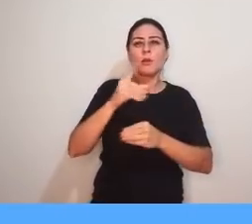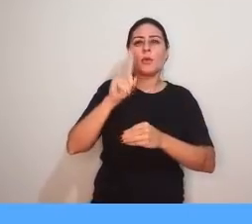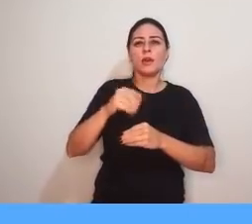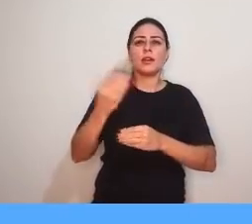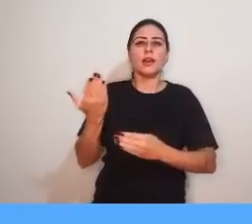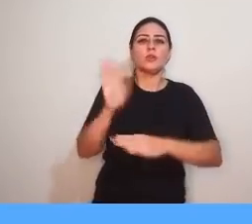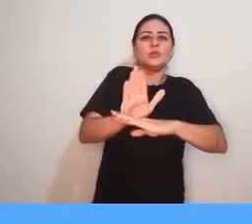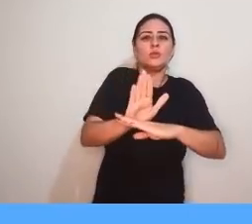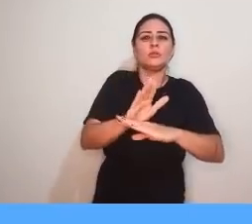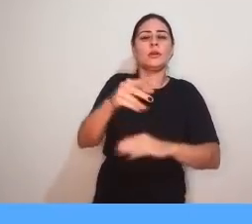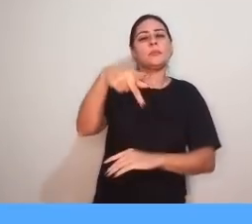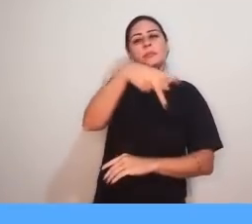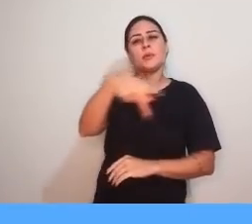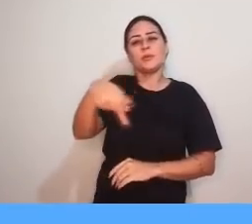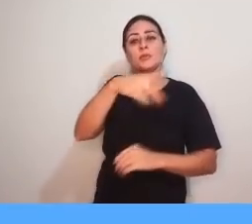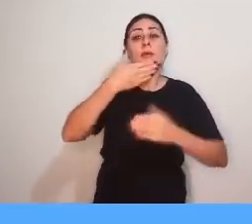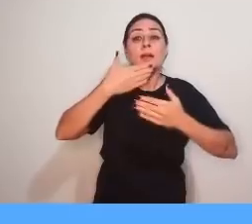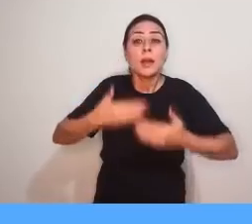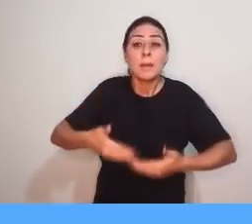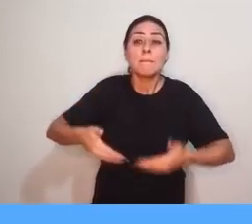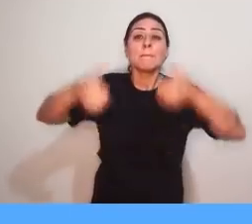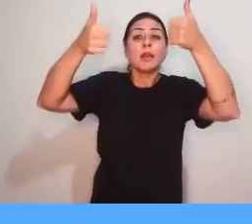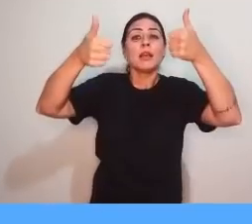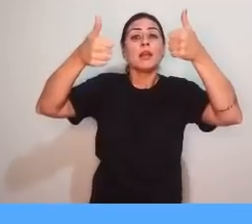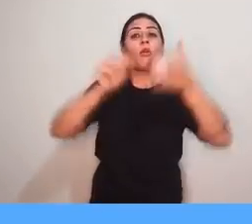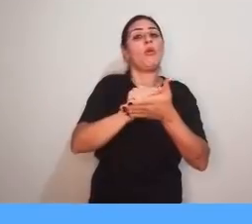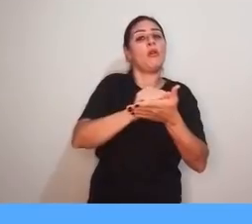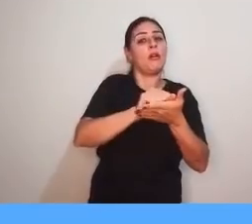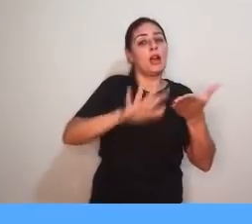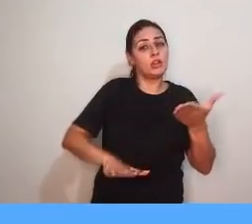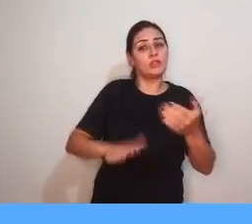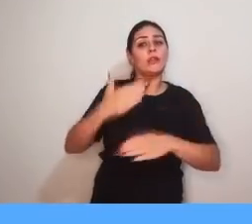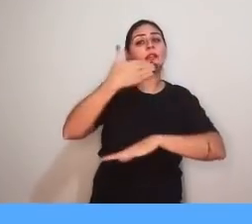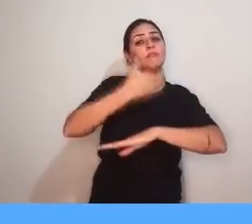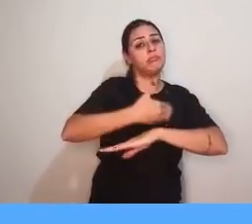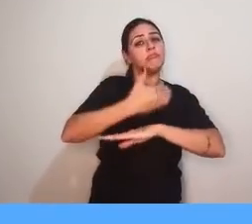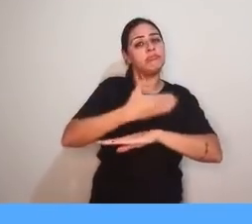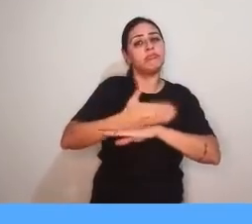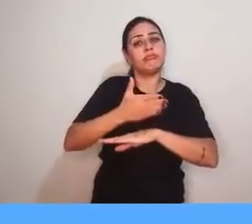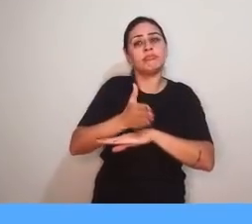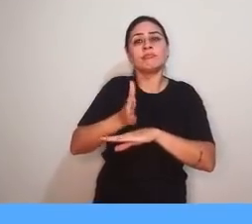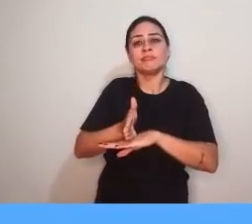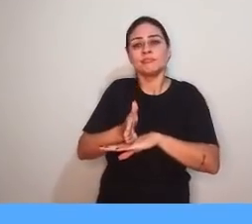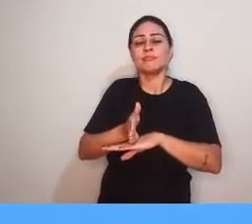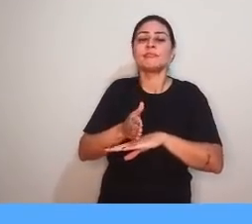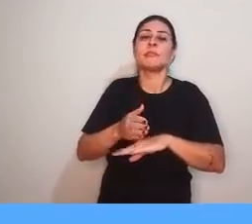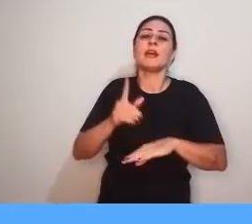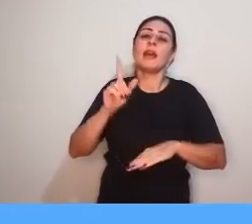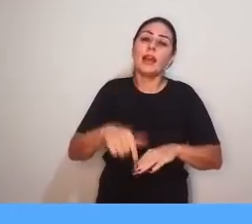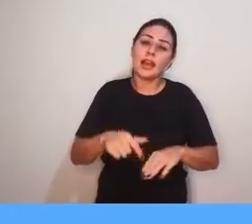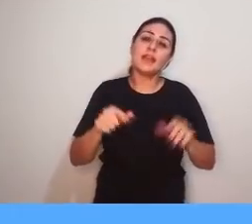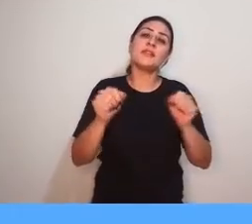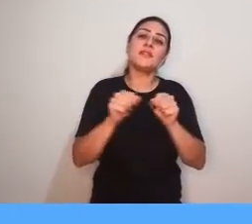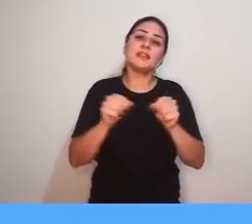a melhor pautar as atividades que estão sendo distribuídas para os estudantes e fazer esse acompanhamento no